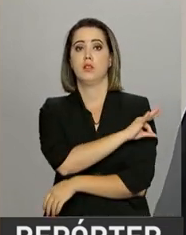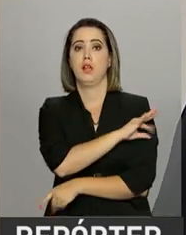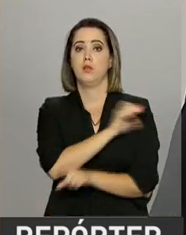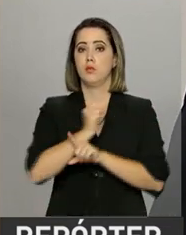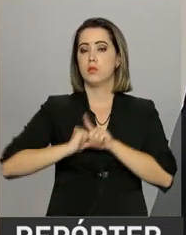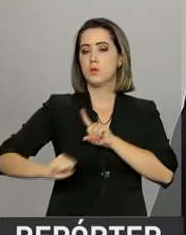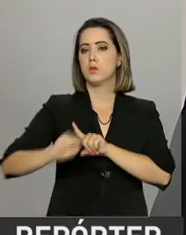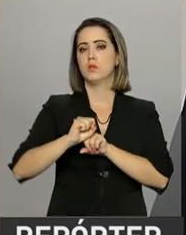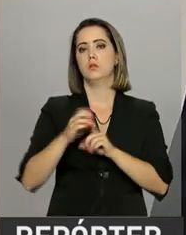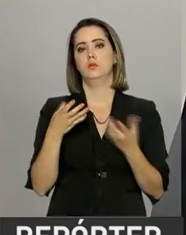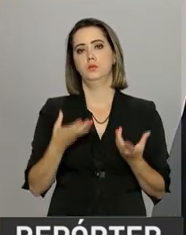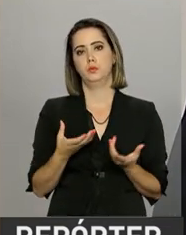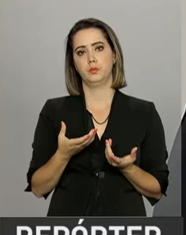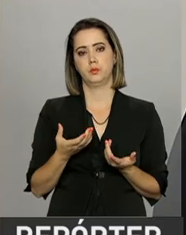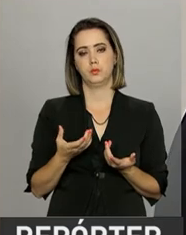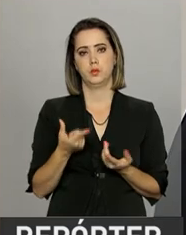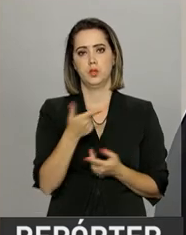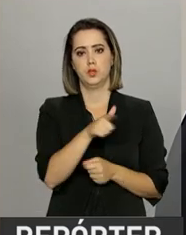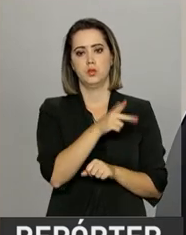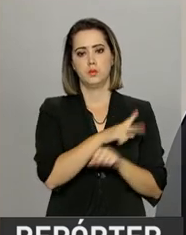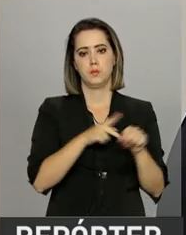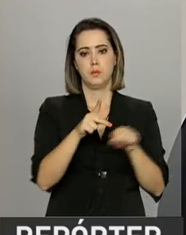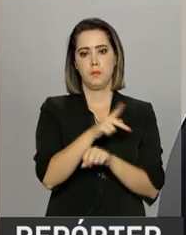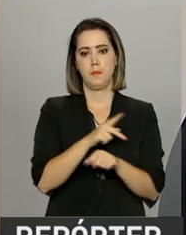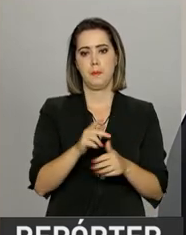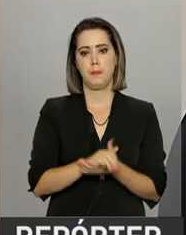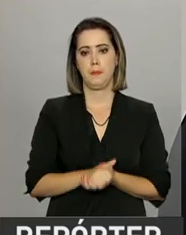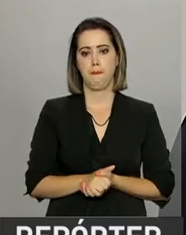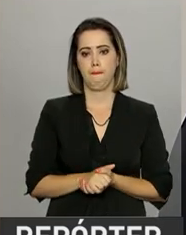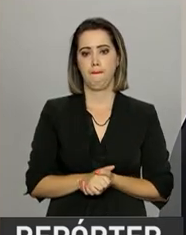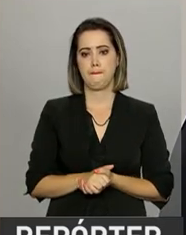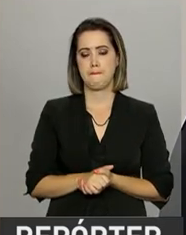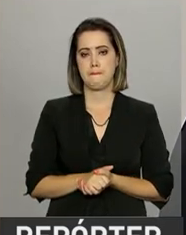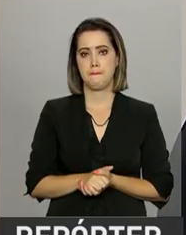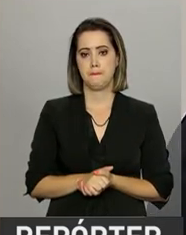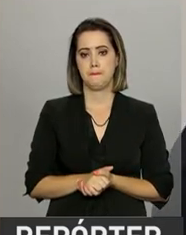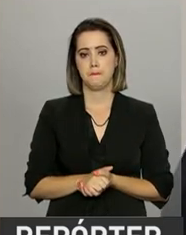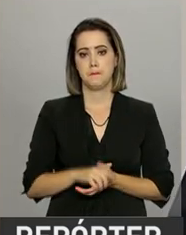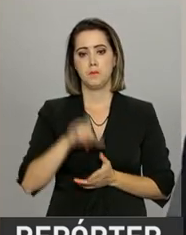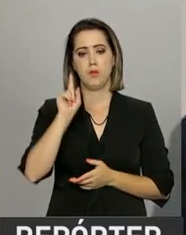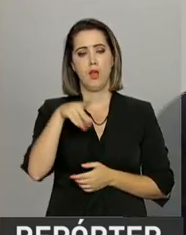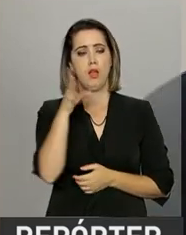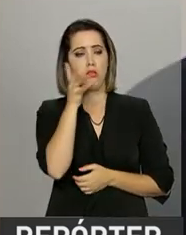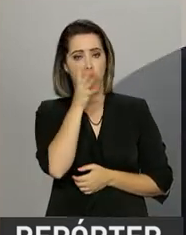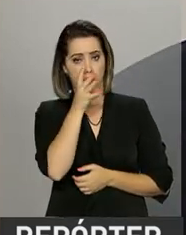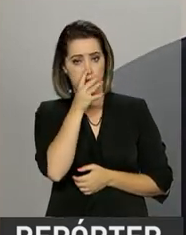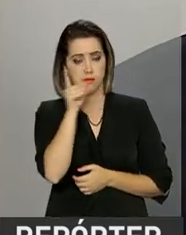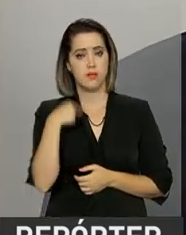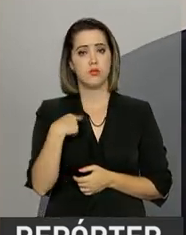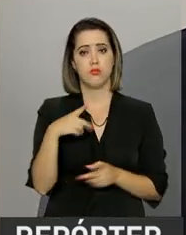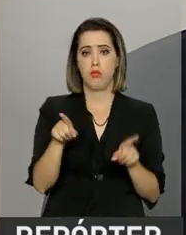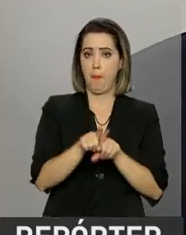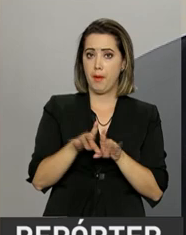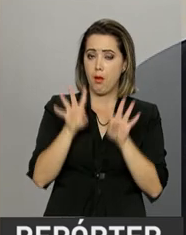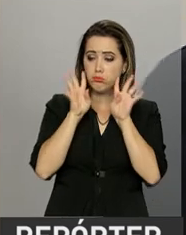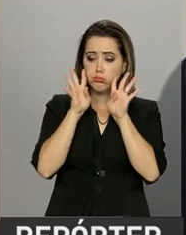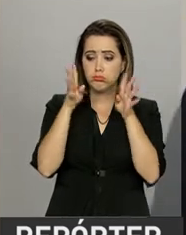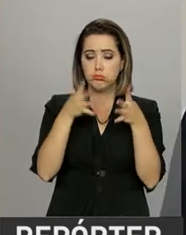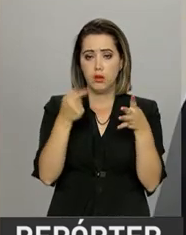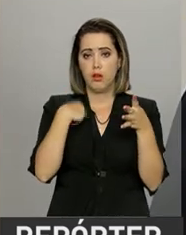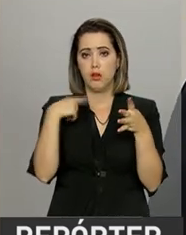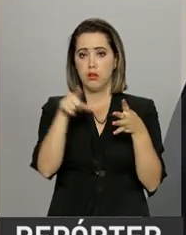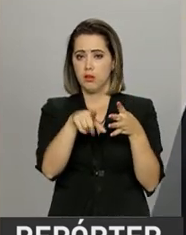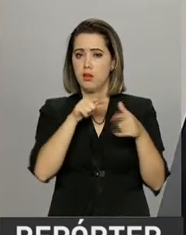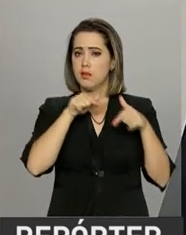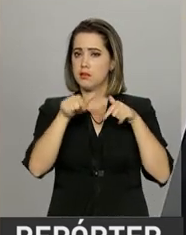social e de outros países, né? Ah, e é interessante observar que este